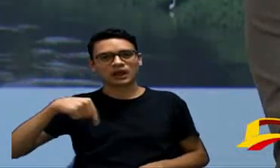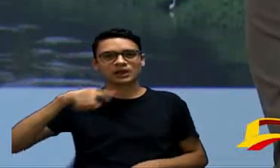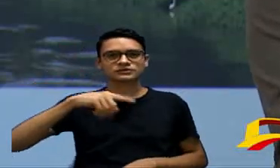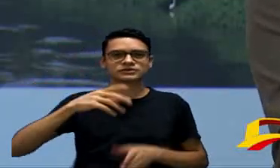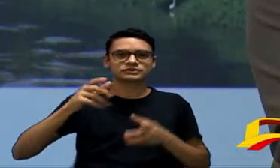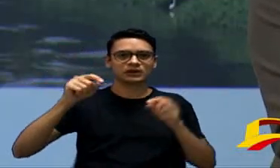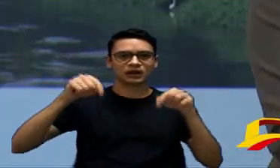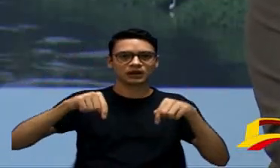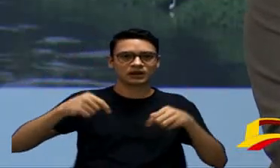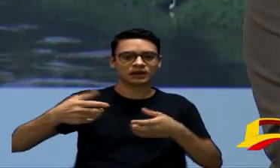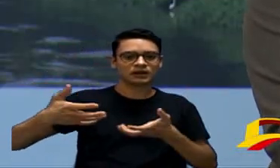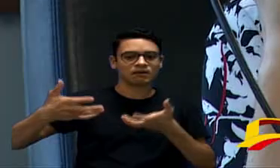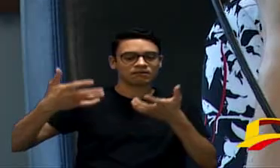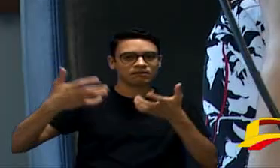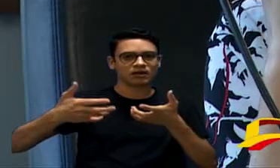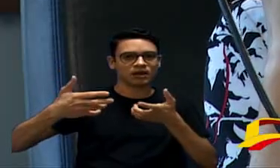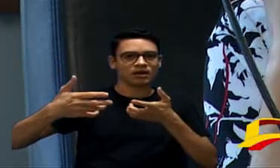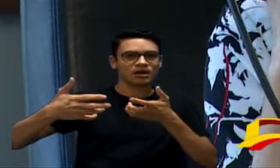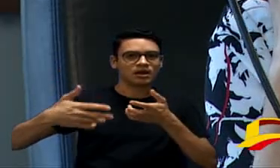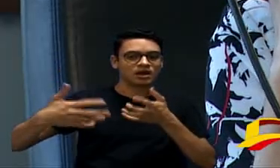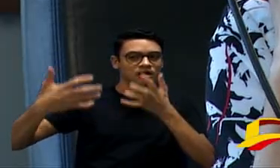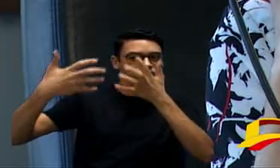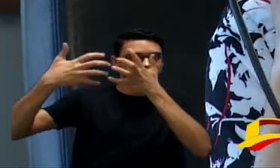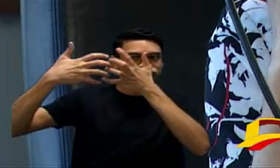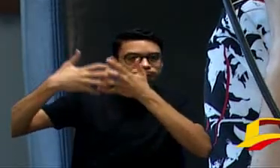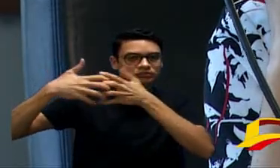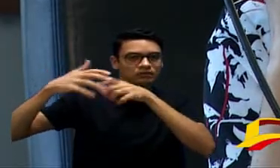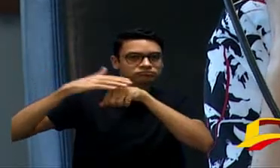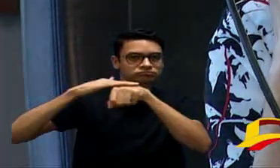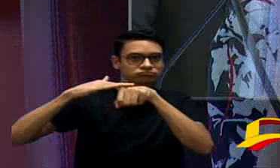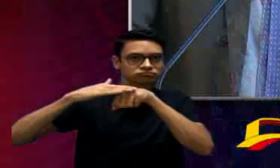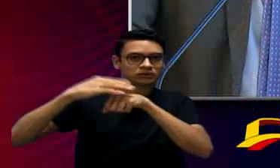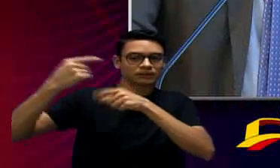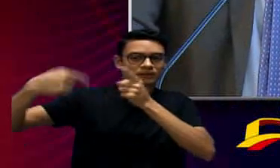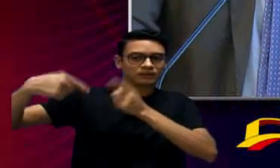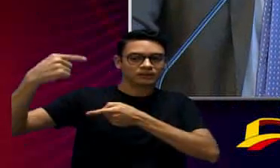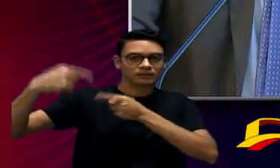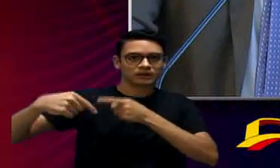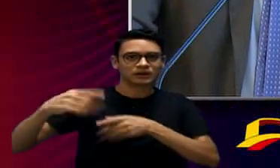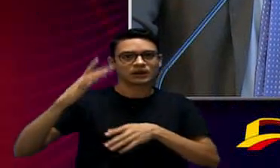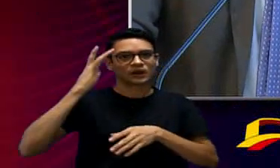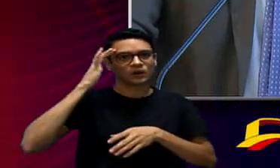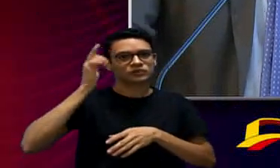nós e estamos, buscar. No, a gente não... né? Eu acredito que o senhor, enquanto